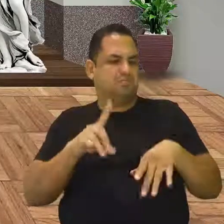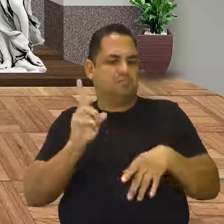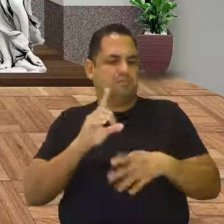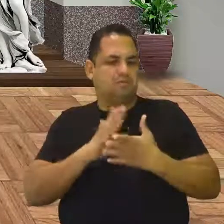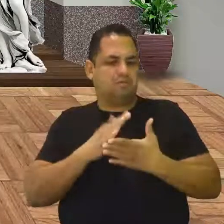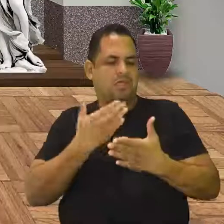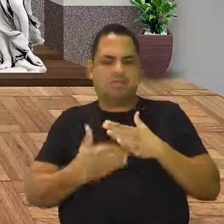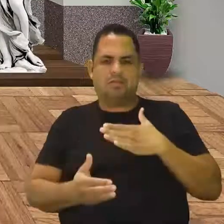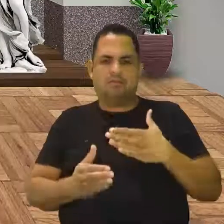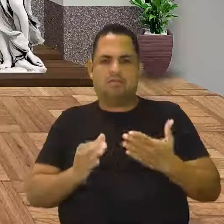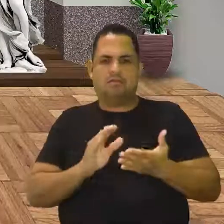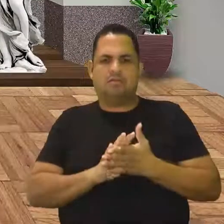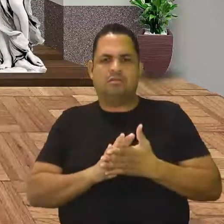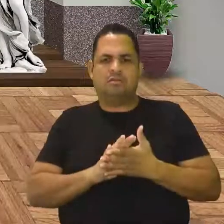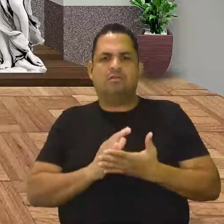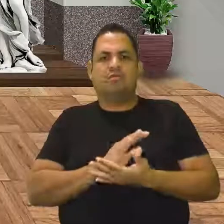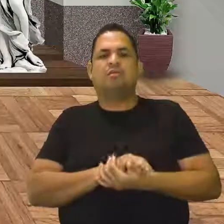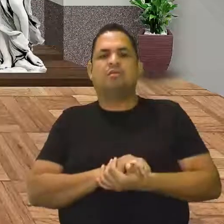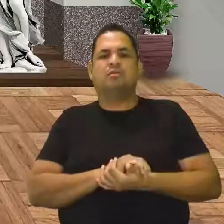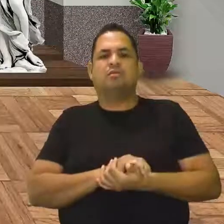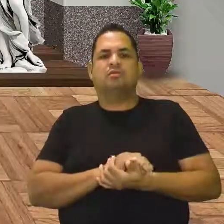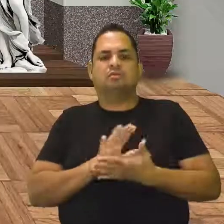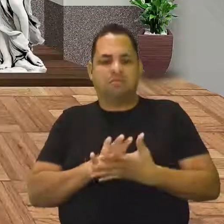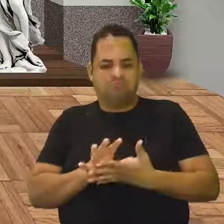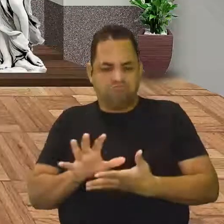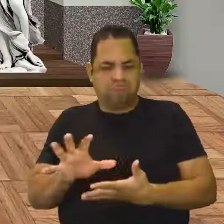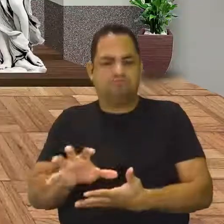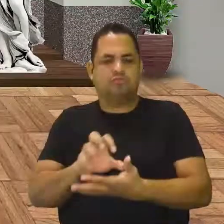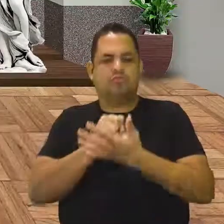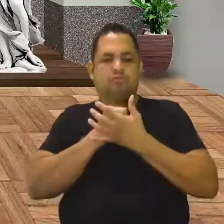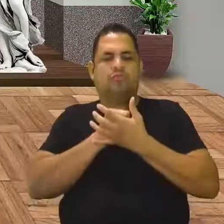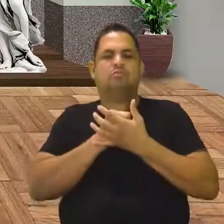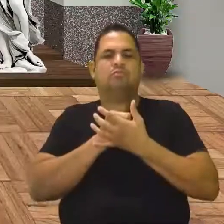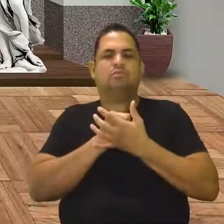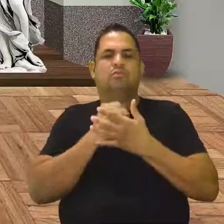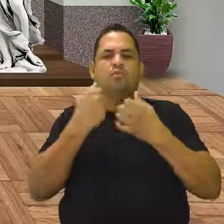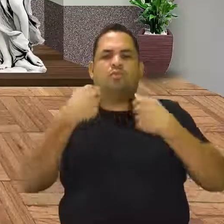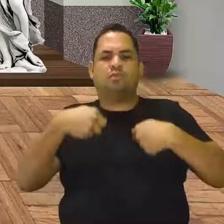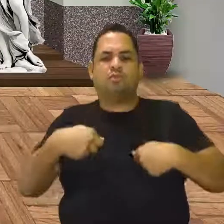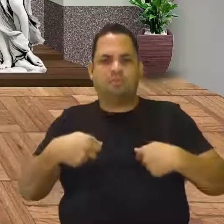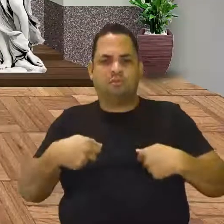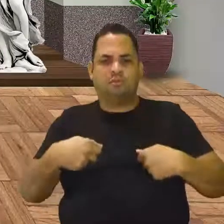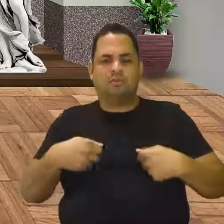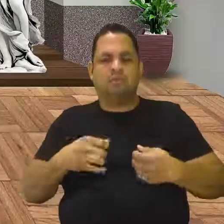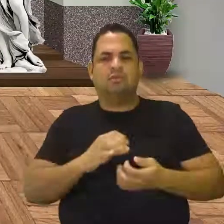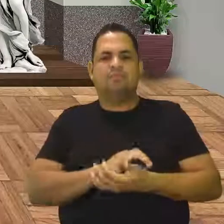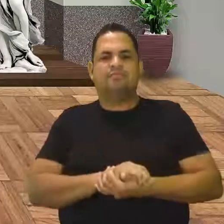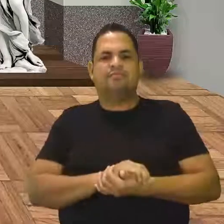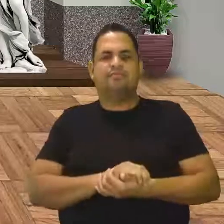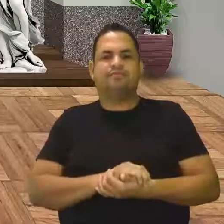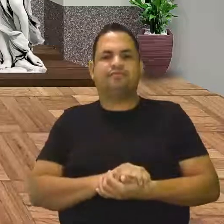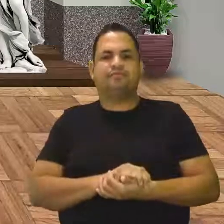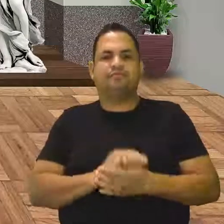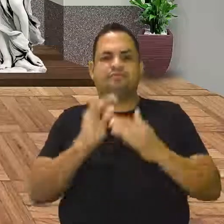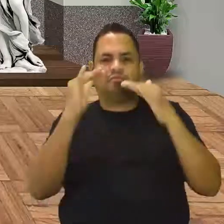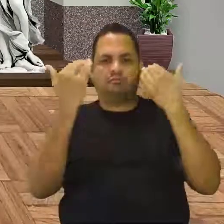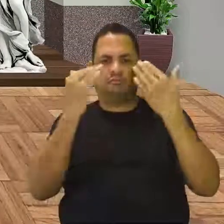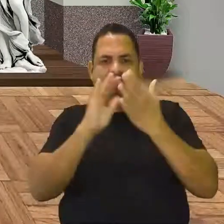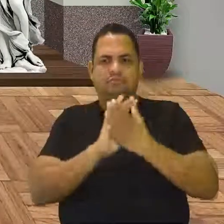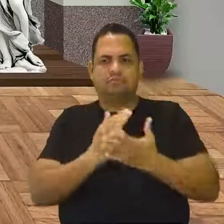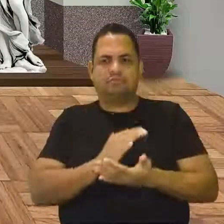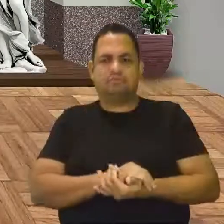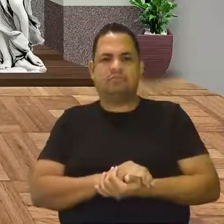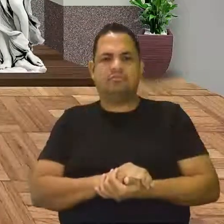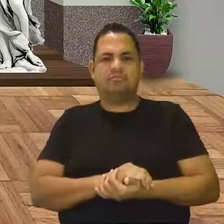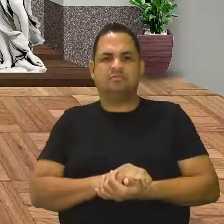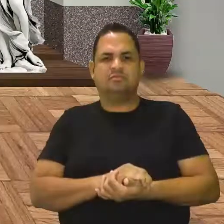não. Vamos tomar o poder. Então, preste atenção, fique